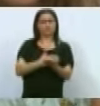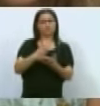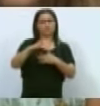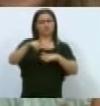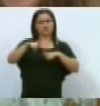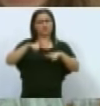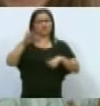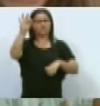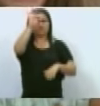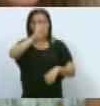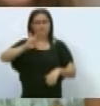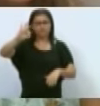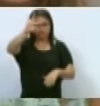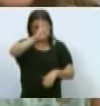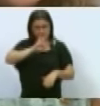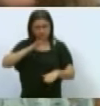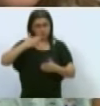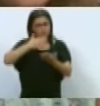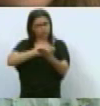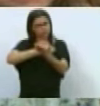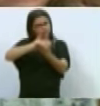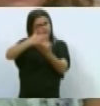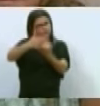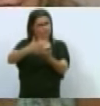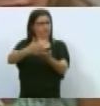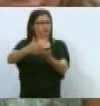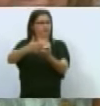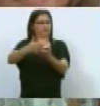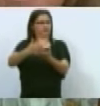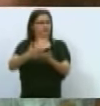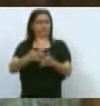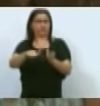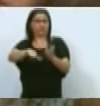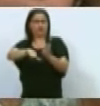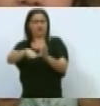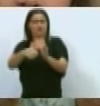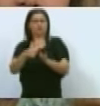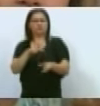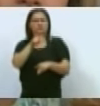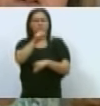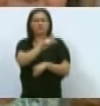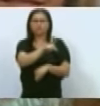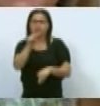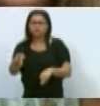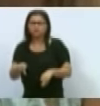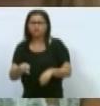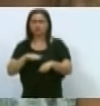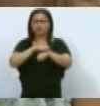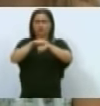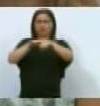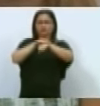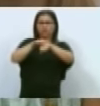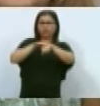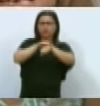faculdade, porque eu entrei. Eu vou perto do professor,